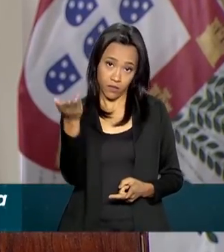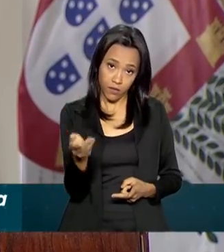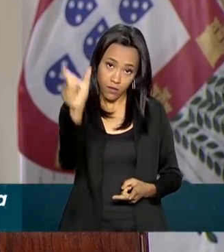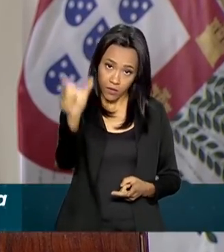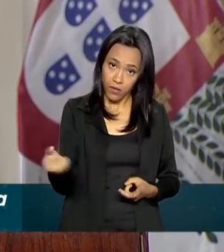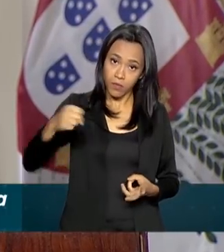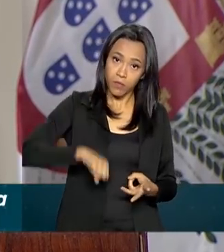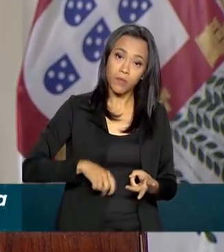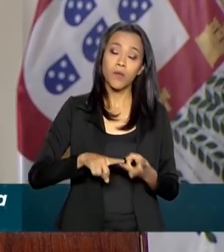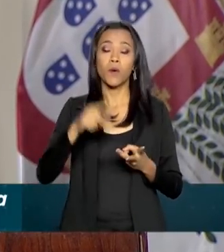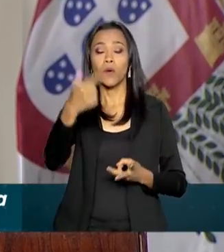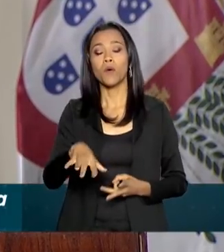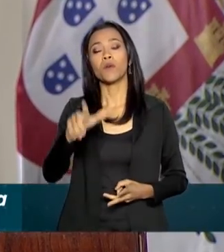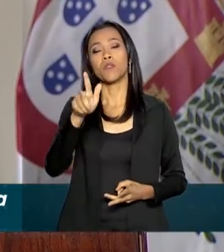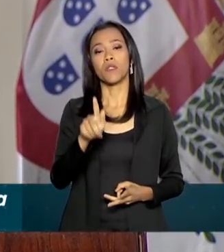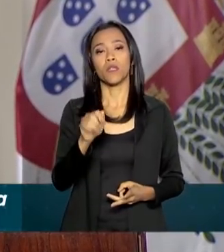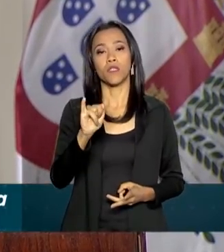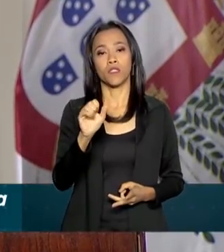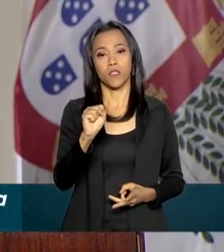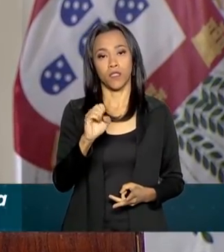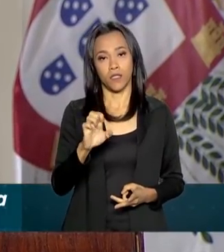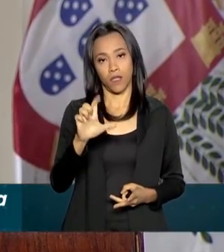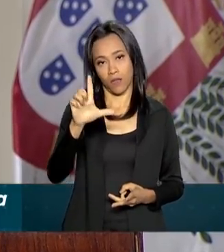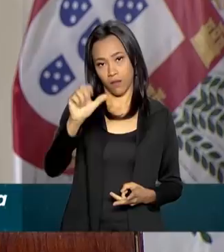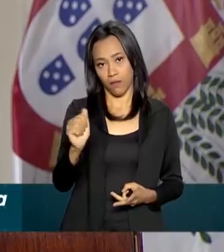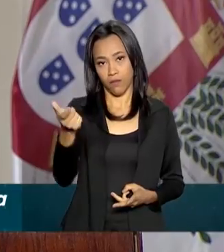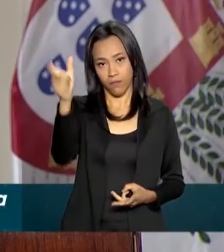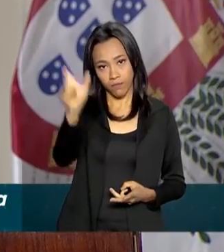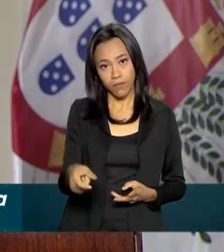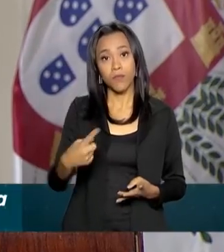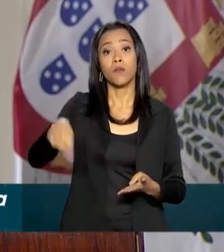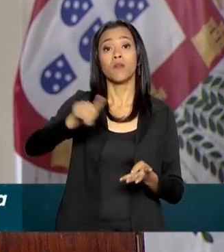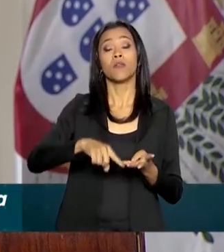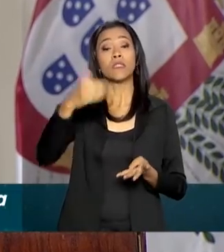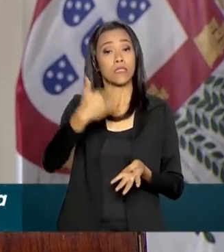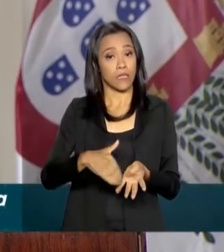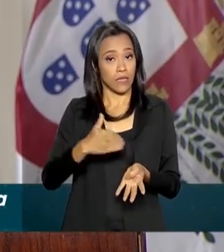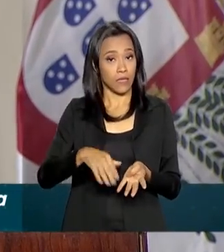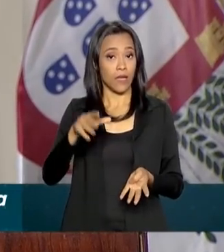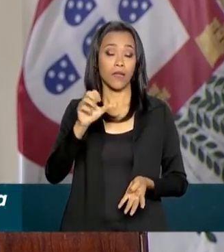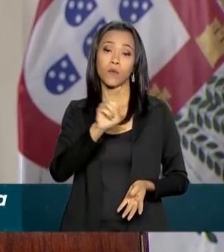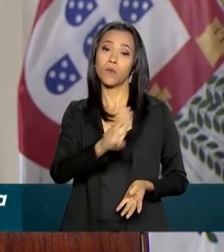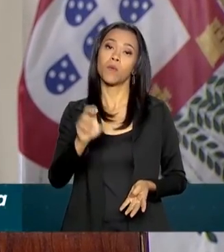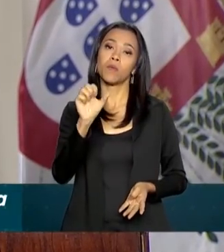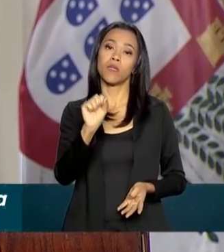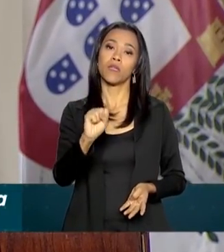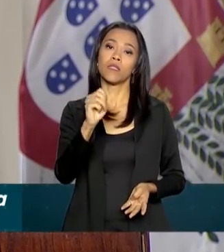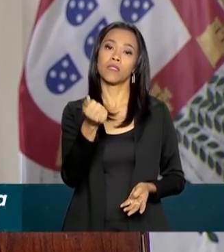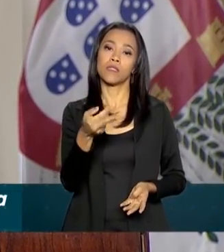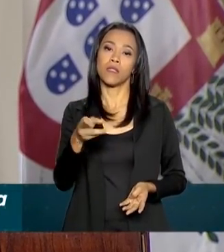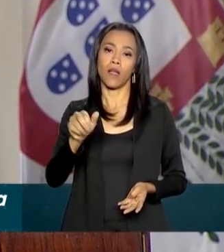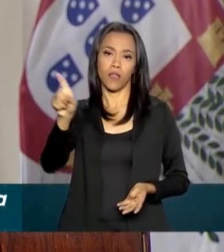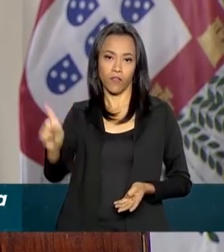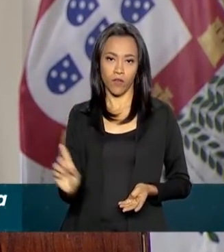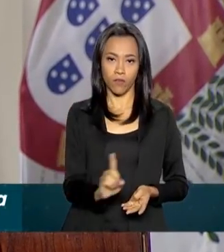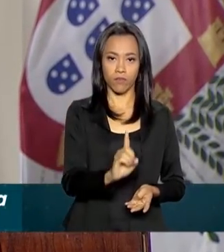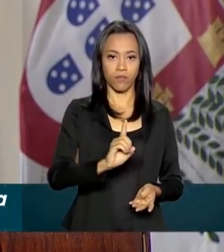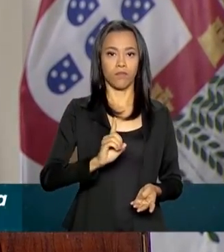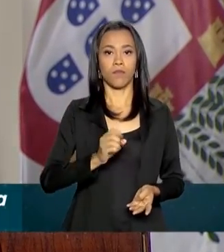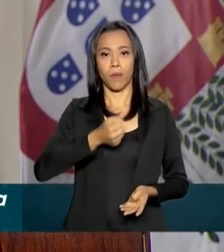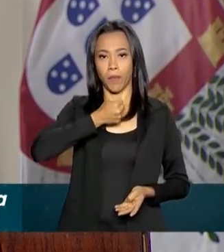embaixadora gisela padovan secretárias aracruz ferraz oradora da turma